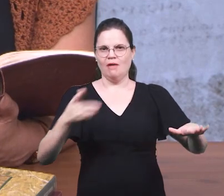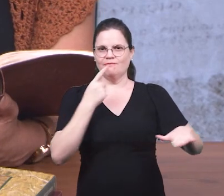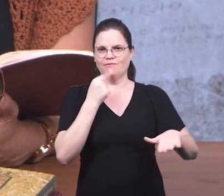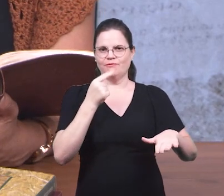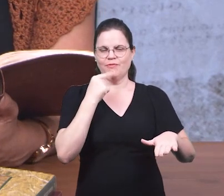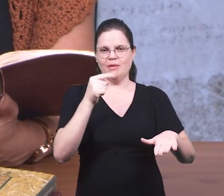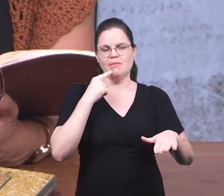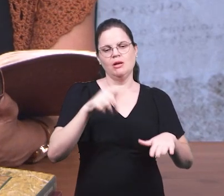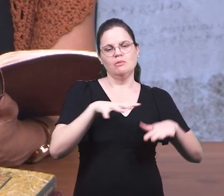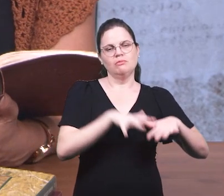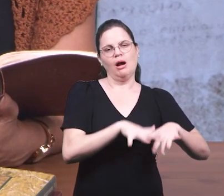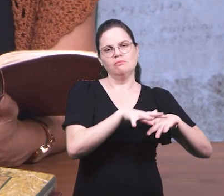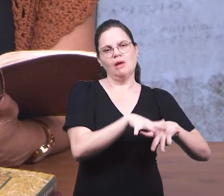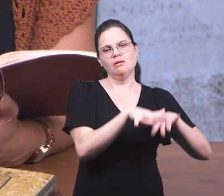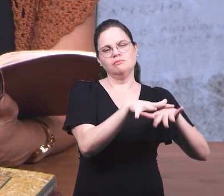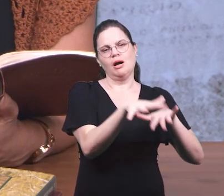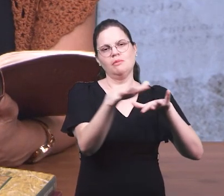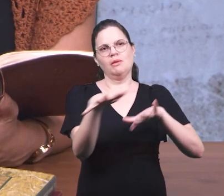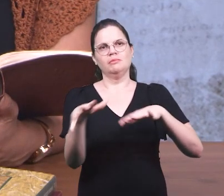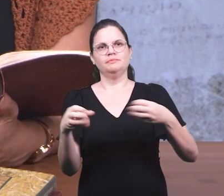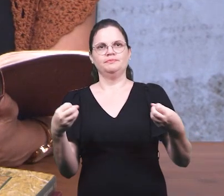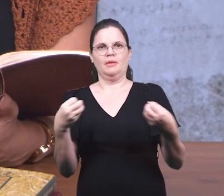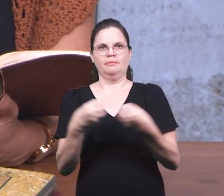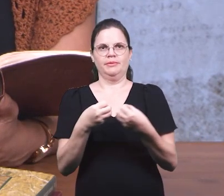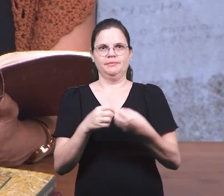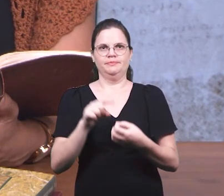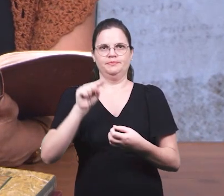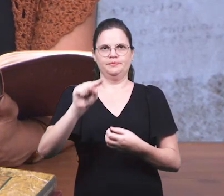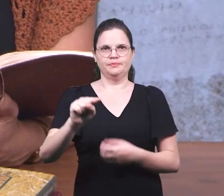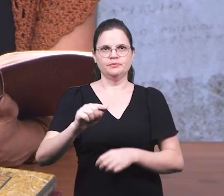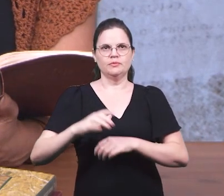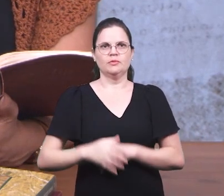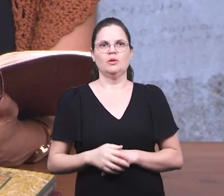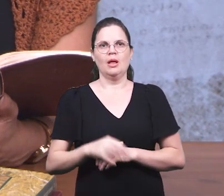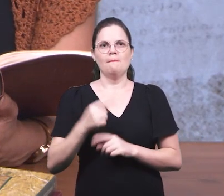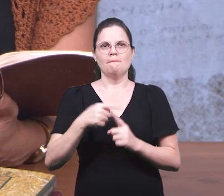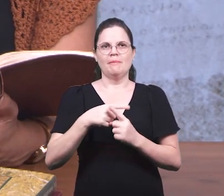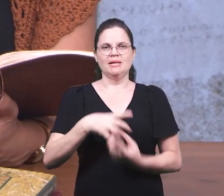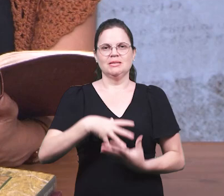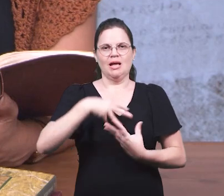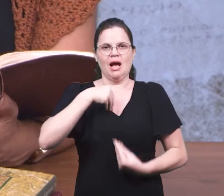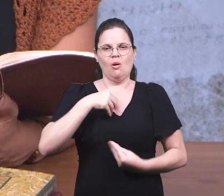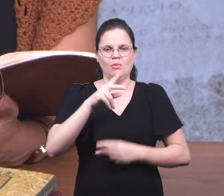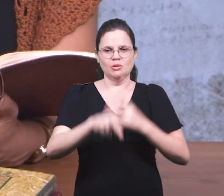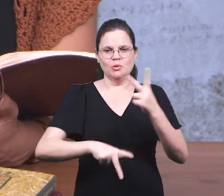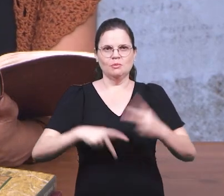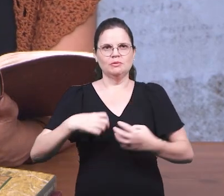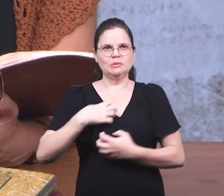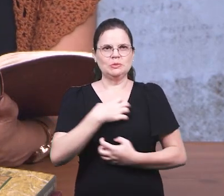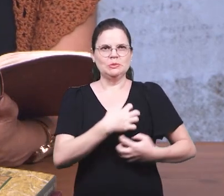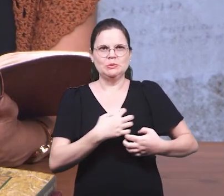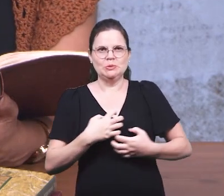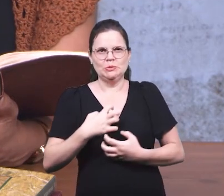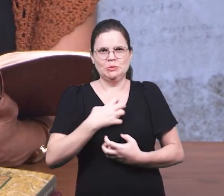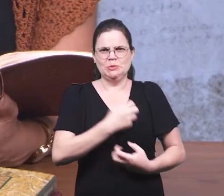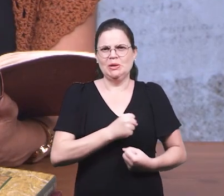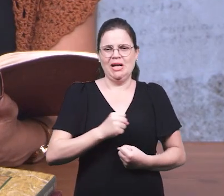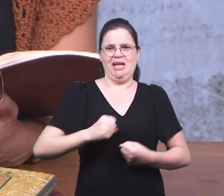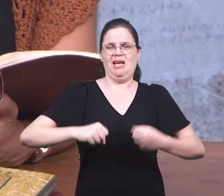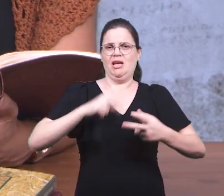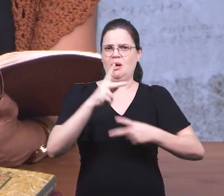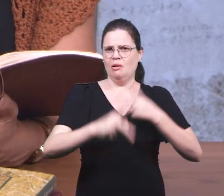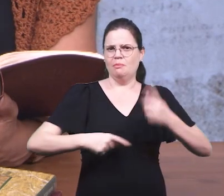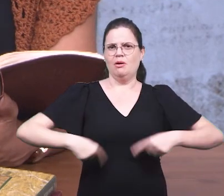a terra de Edom. Porém, a alma do povo angustiou-se nesse caminho. E o povo falou contra Deus